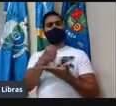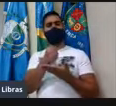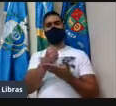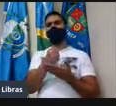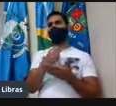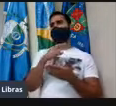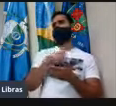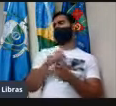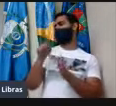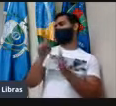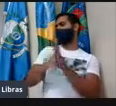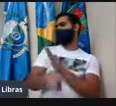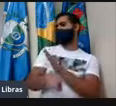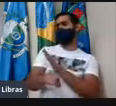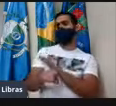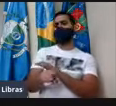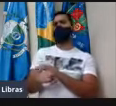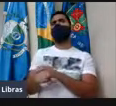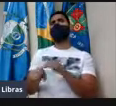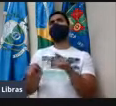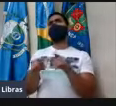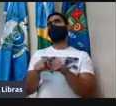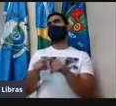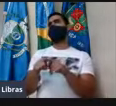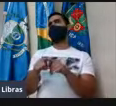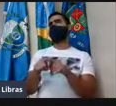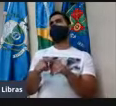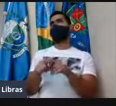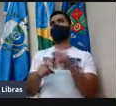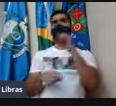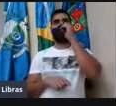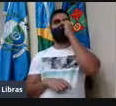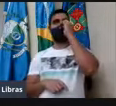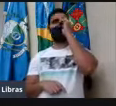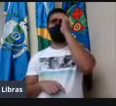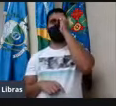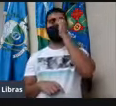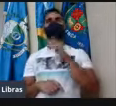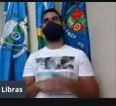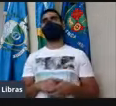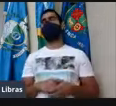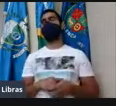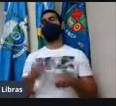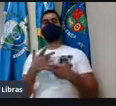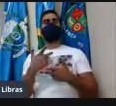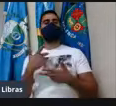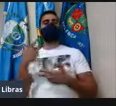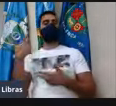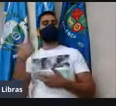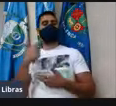um déficit, tem uma situação ali até com superávit que foi absurda, porque não existe isso.